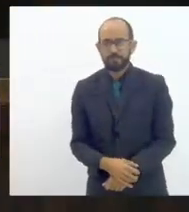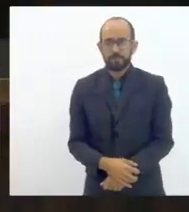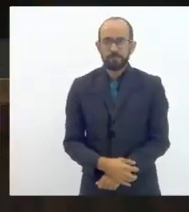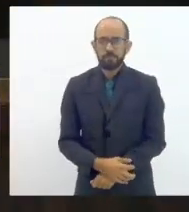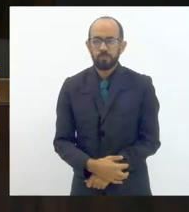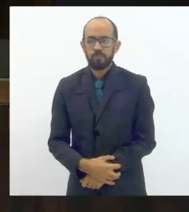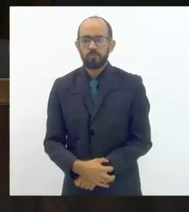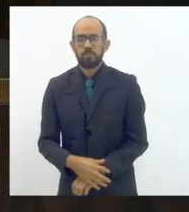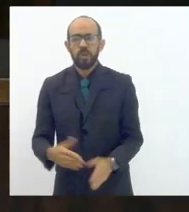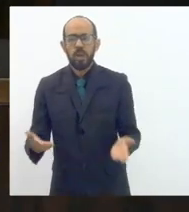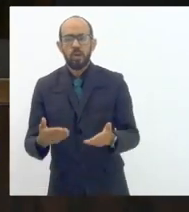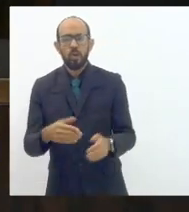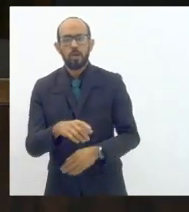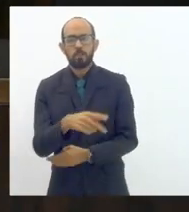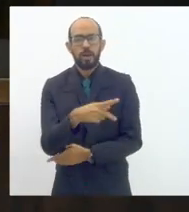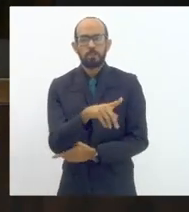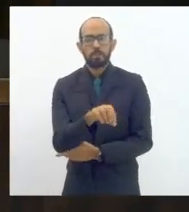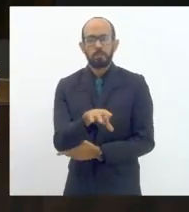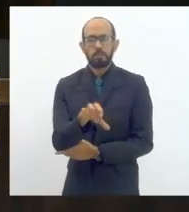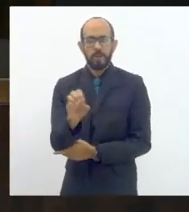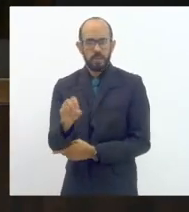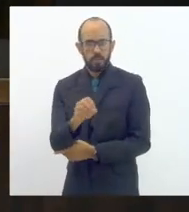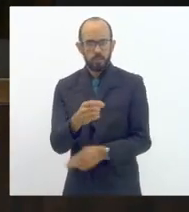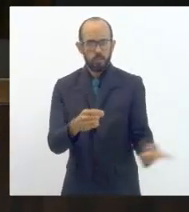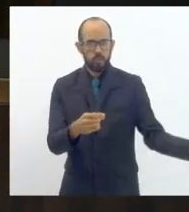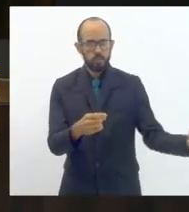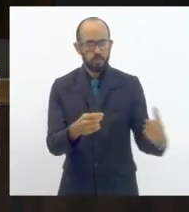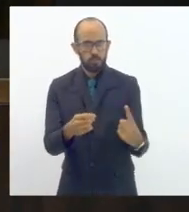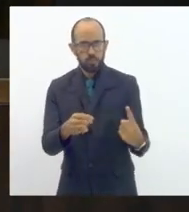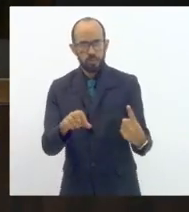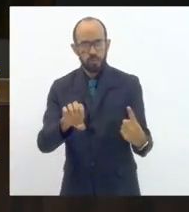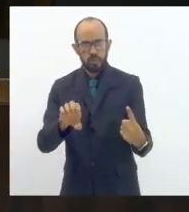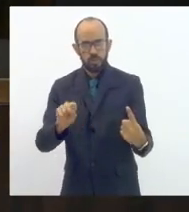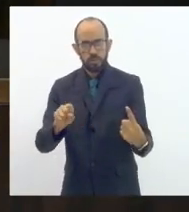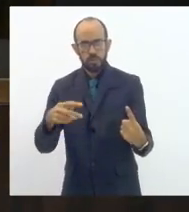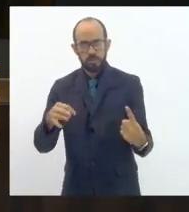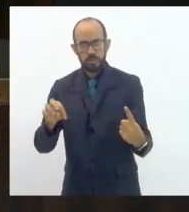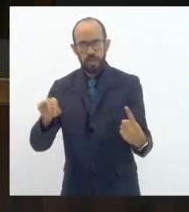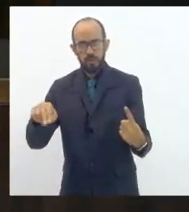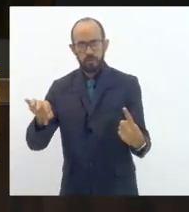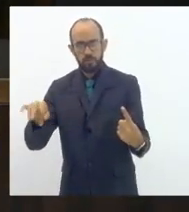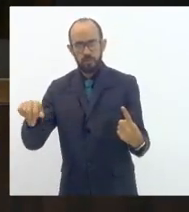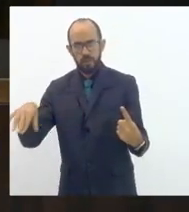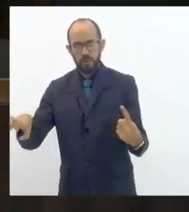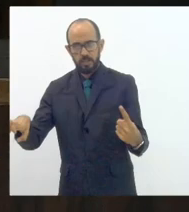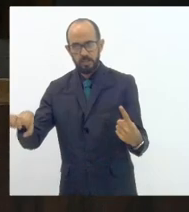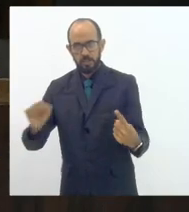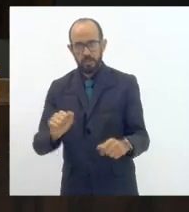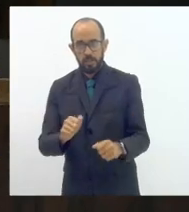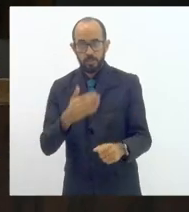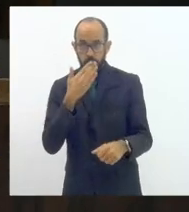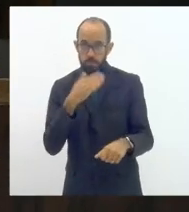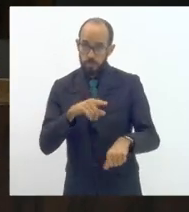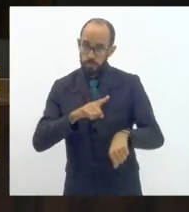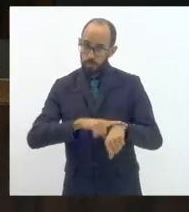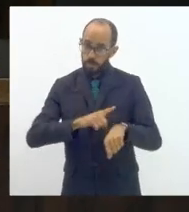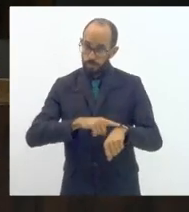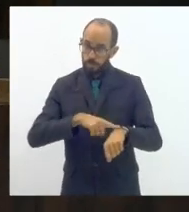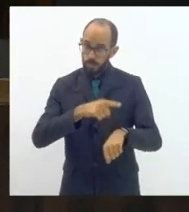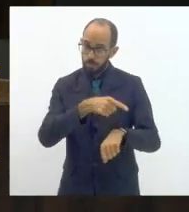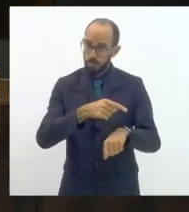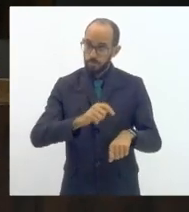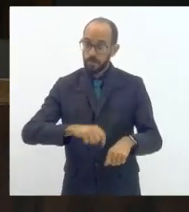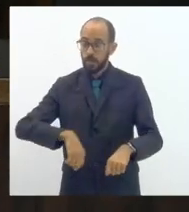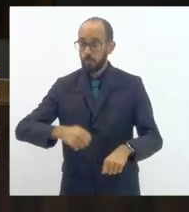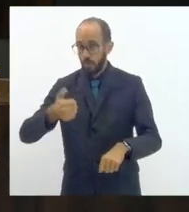Passo agora para Pedro Henrique, prepare Stephanie. Eu vou pedir para conseguirmos cumprir o tempo, que ainda tem quase